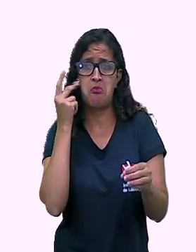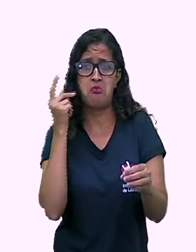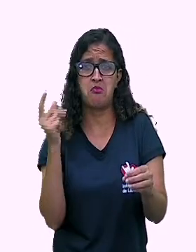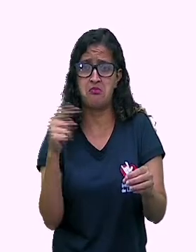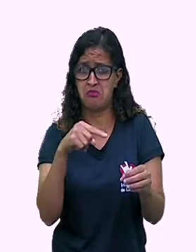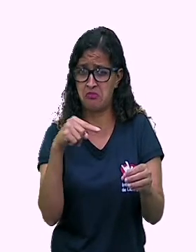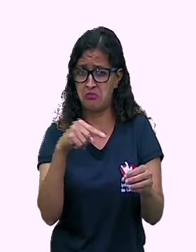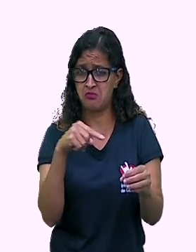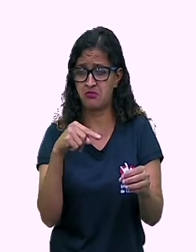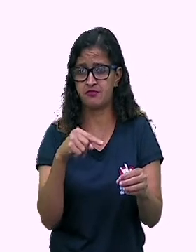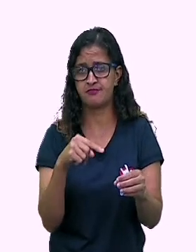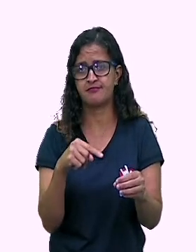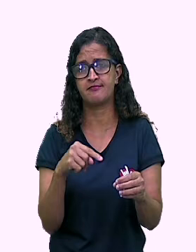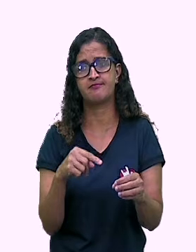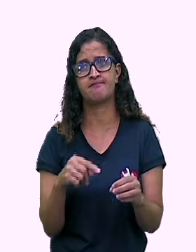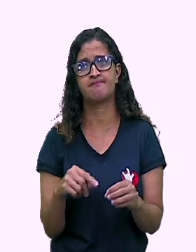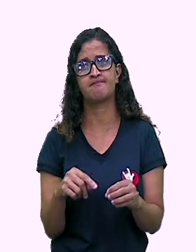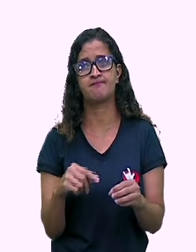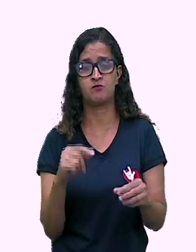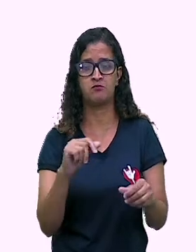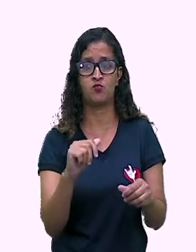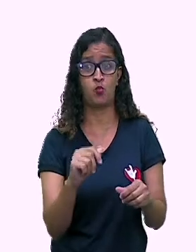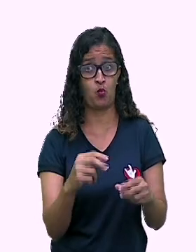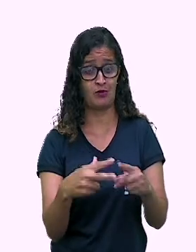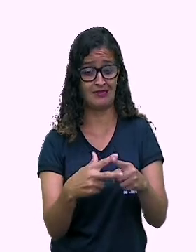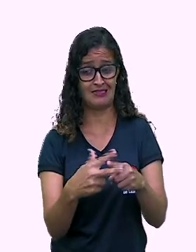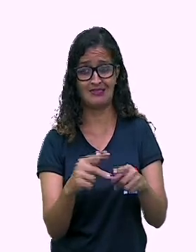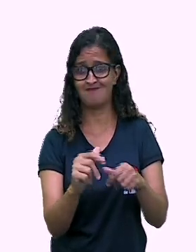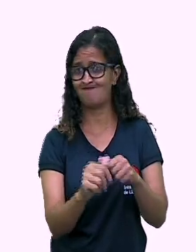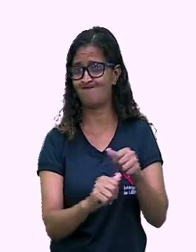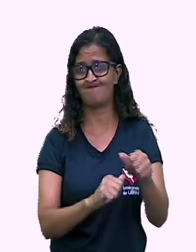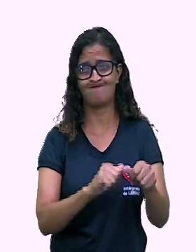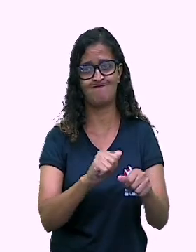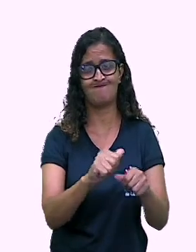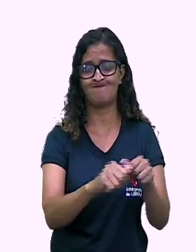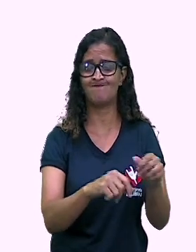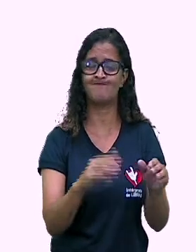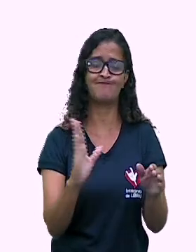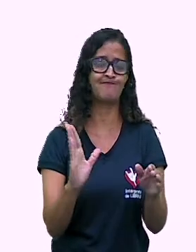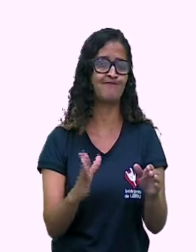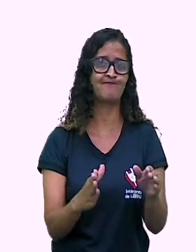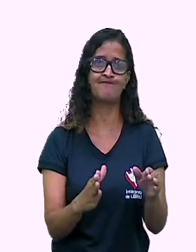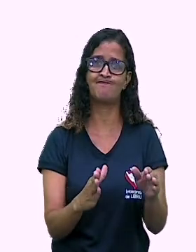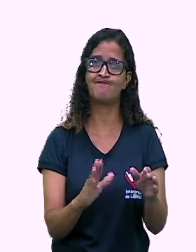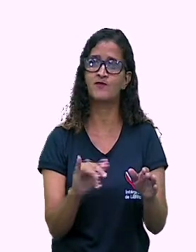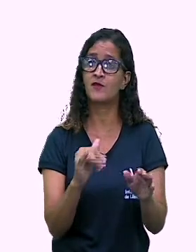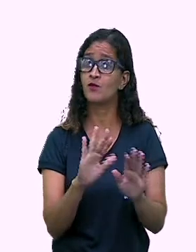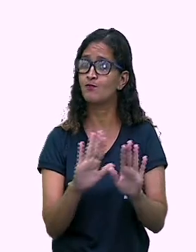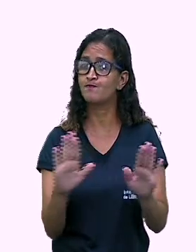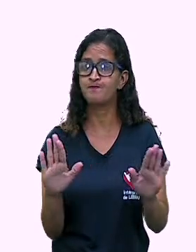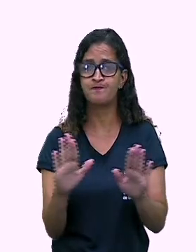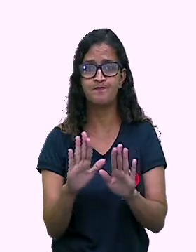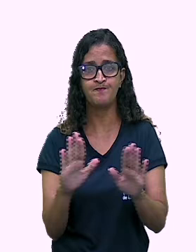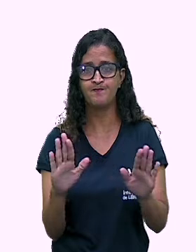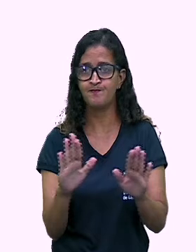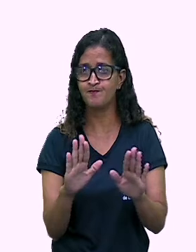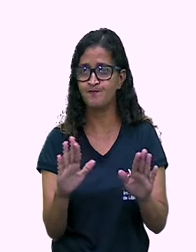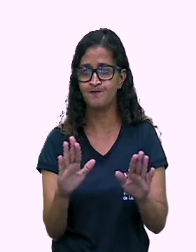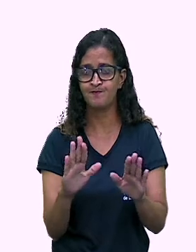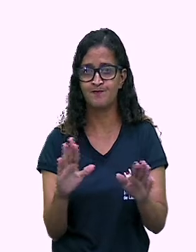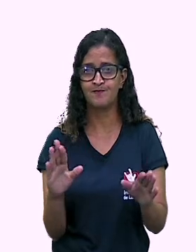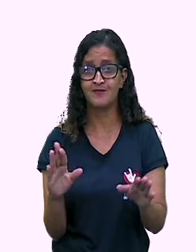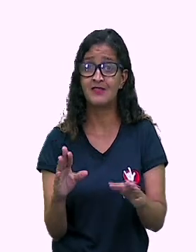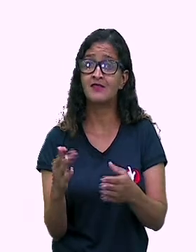como desfazer o processo do mofo? Não. Então, ele exemplifica o estado